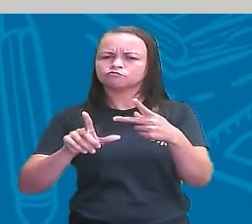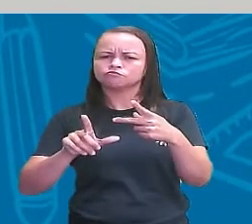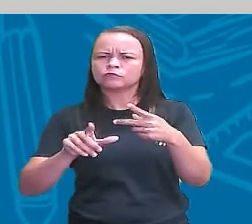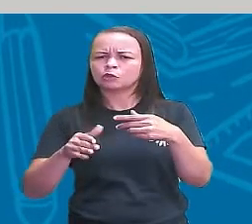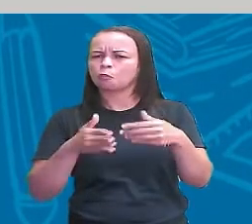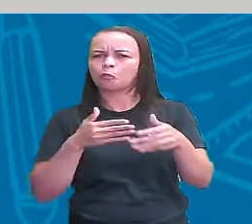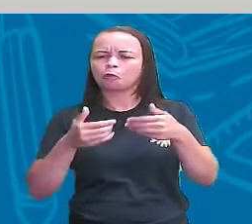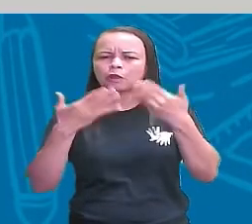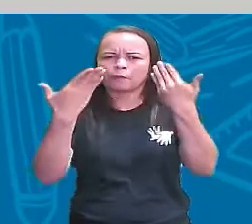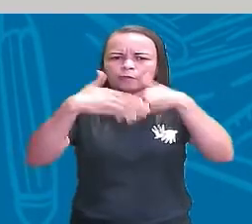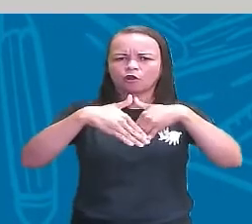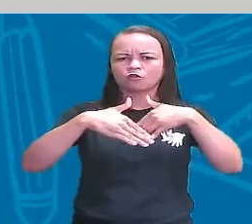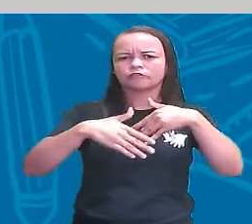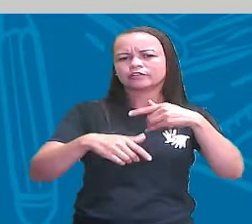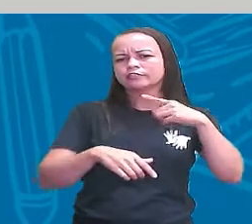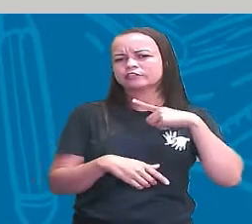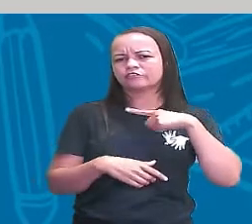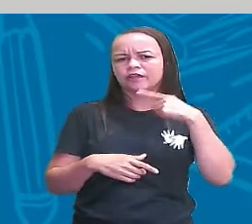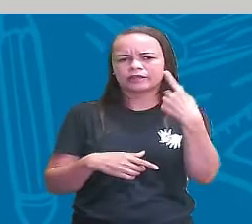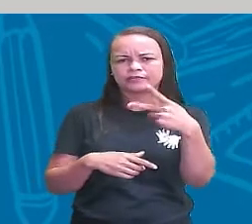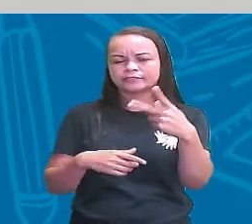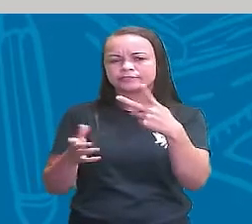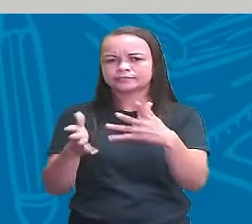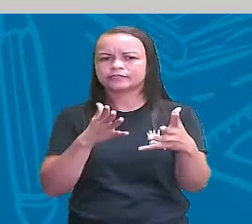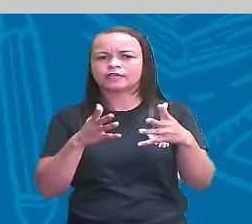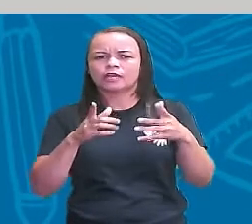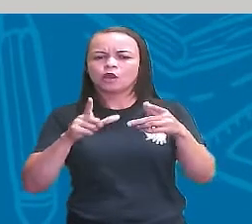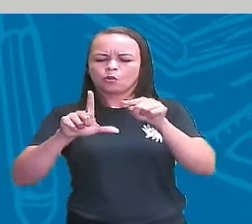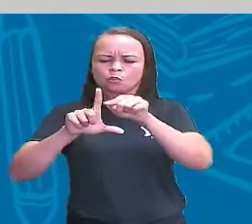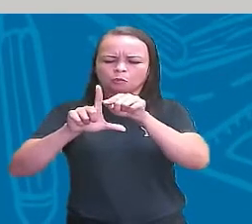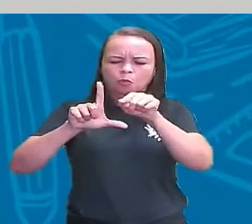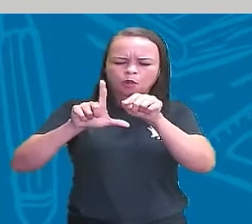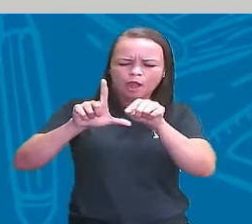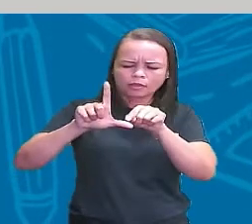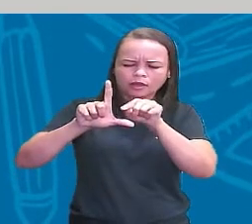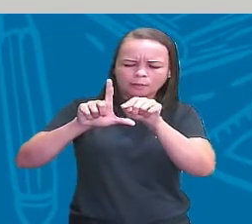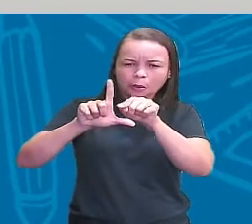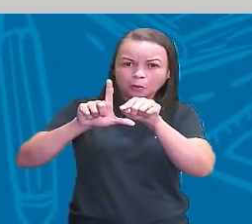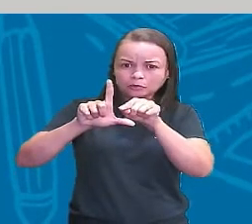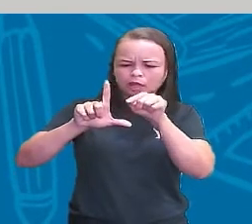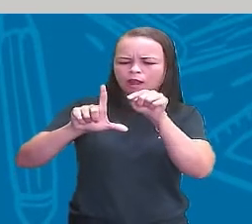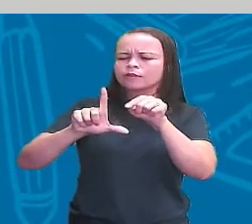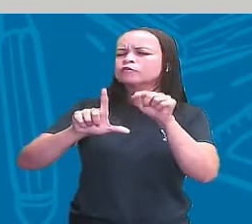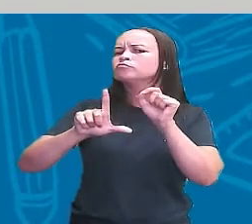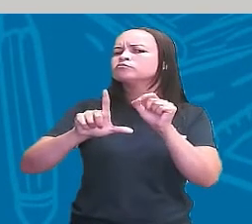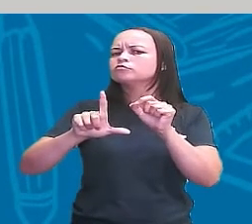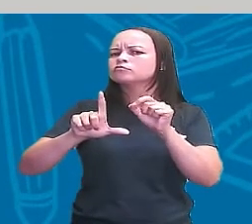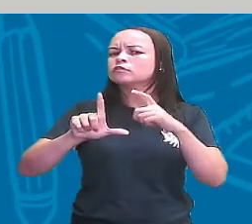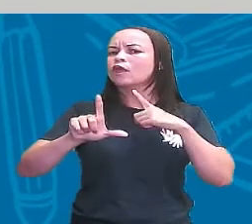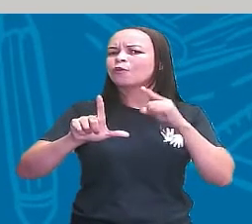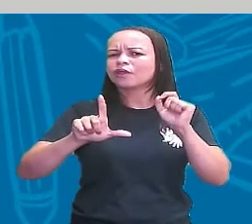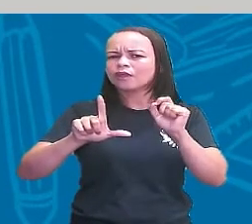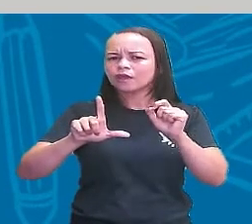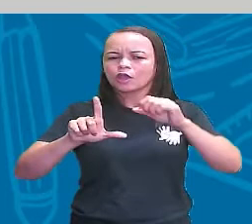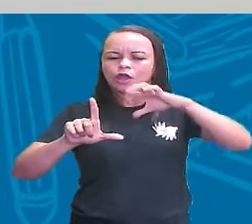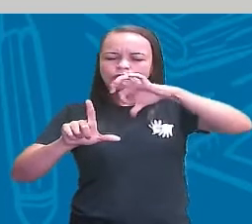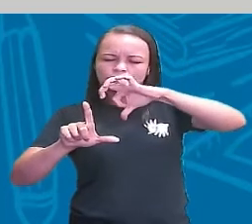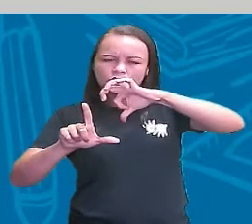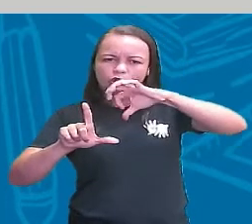você for fazer, você vê esse símbolo assim, esse quadradinho com um pontinho no meio, você sabe, eita, ali eu tenho um ângulo